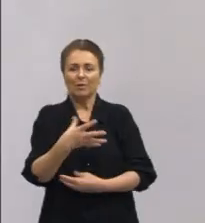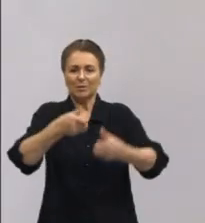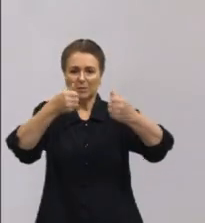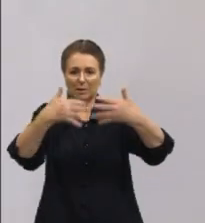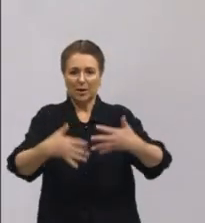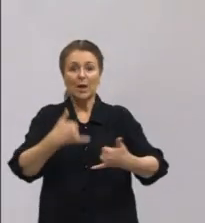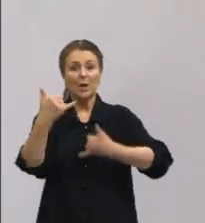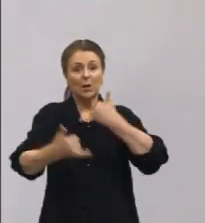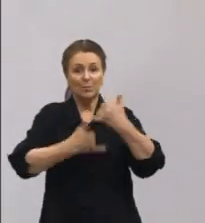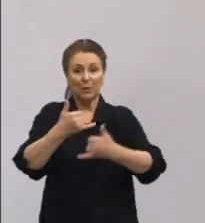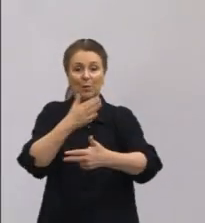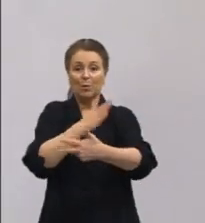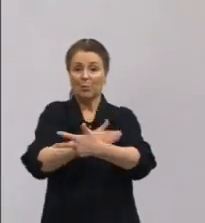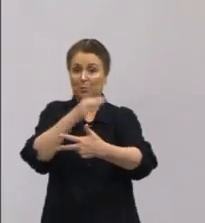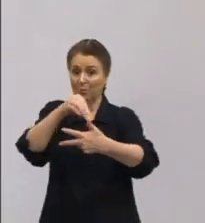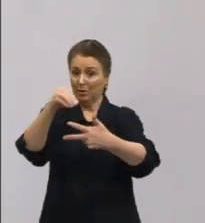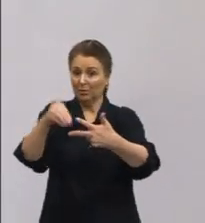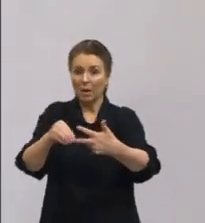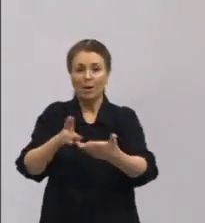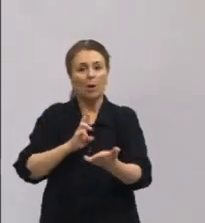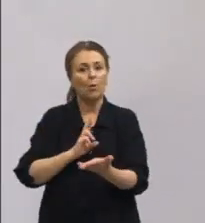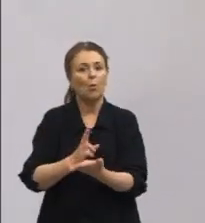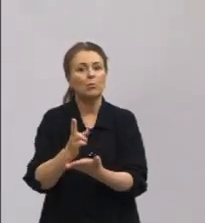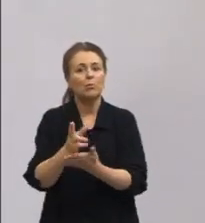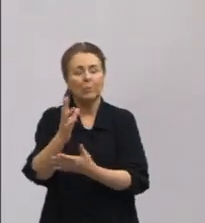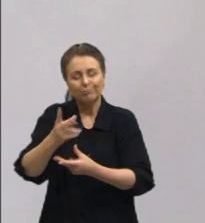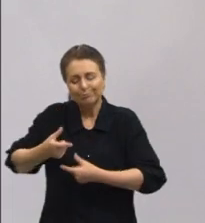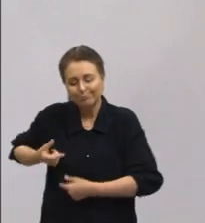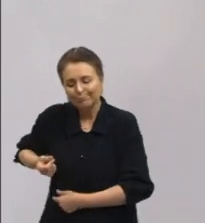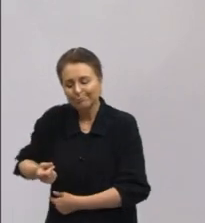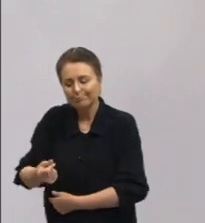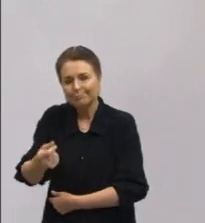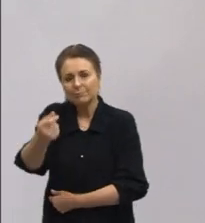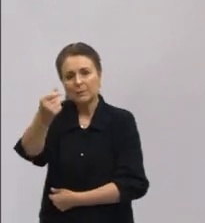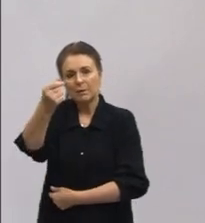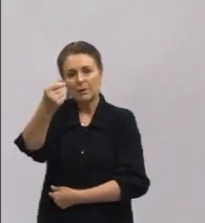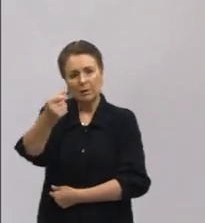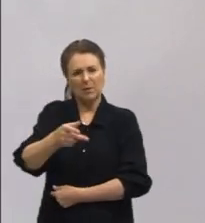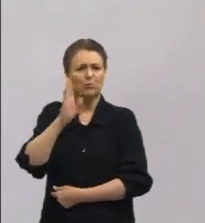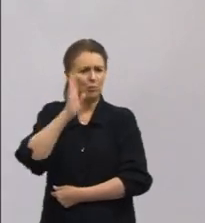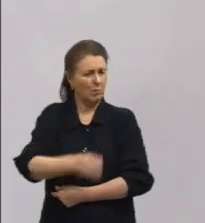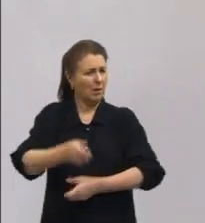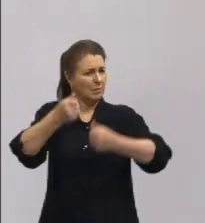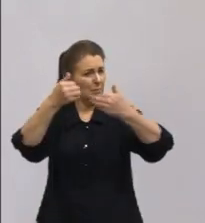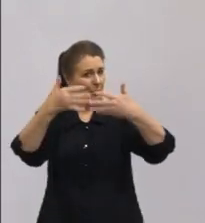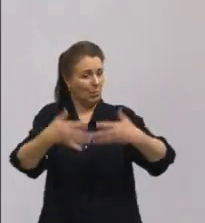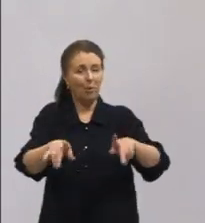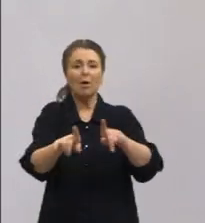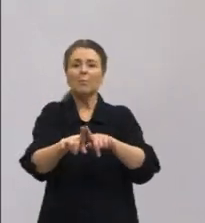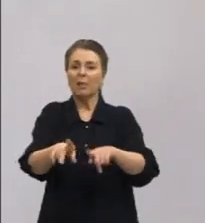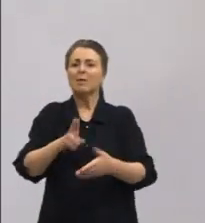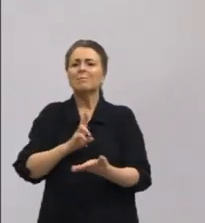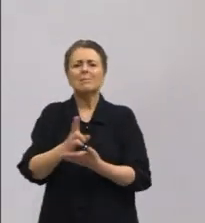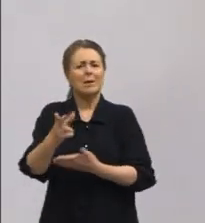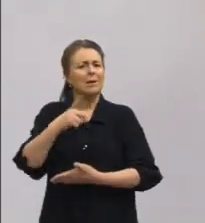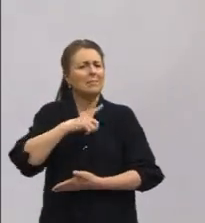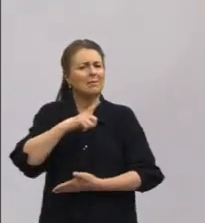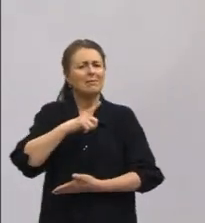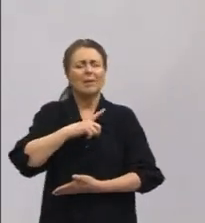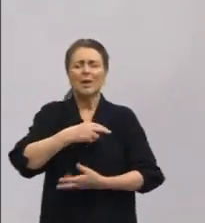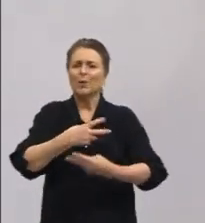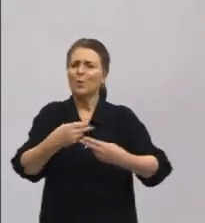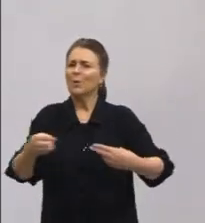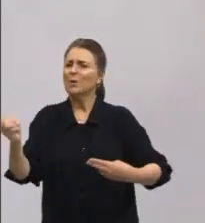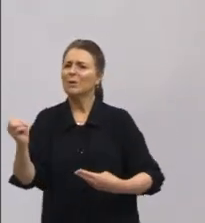o Pré Enem é um projeto que não se encerra nunca Exatamente porque Ah mas tu já falou disso mas todo ano a gente tem coisas novas e coisas diferentes